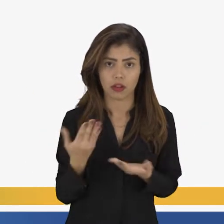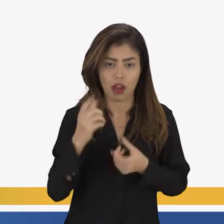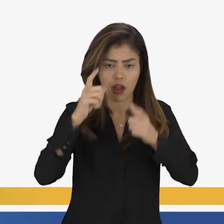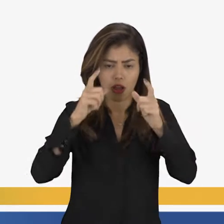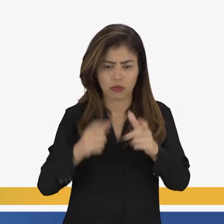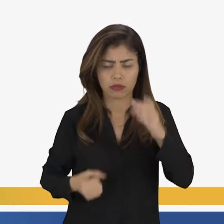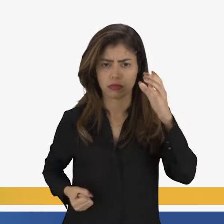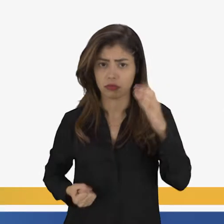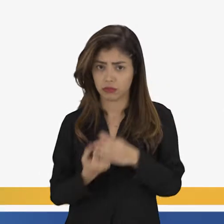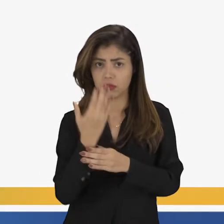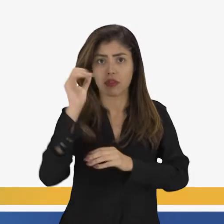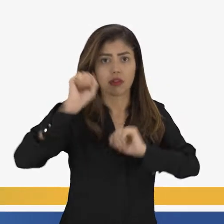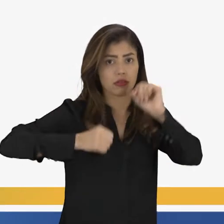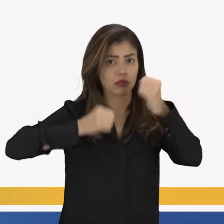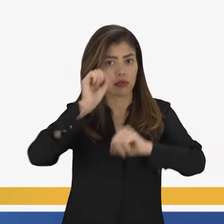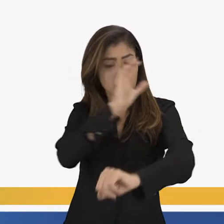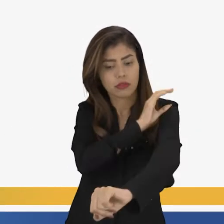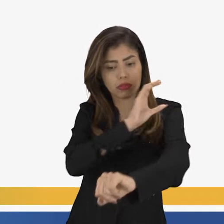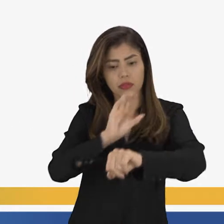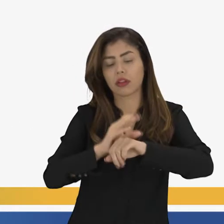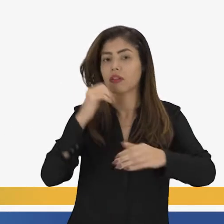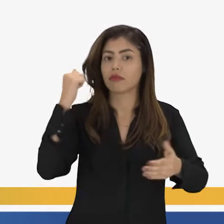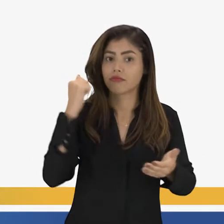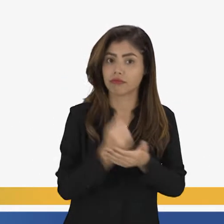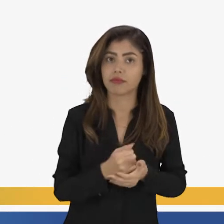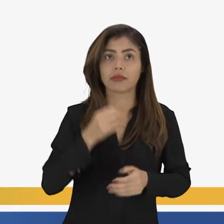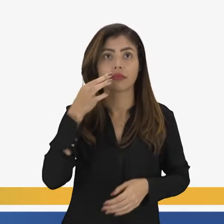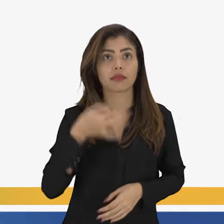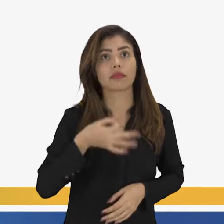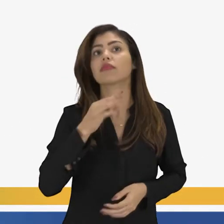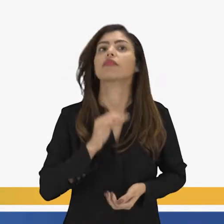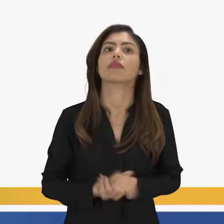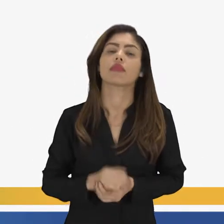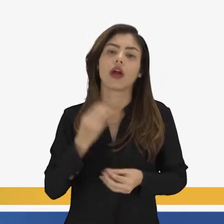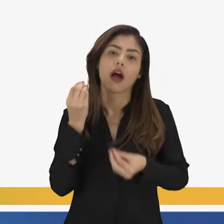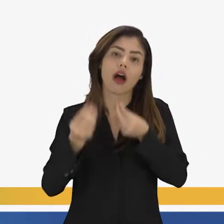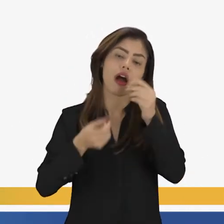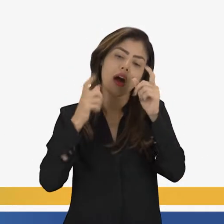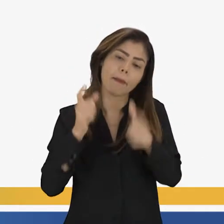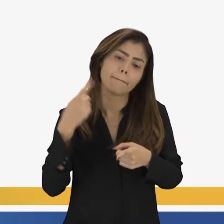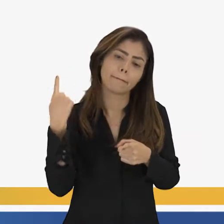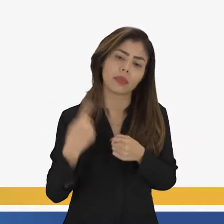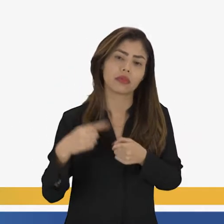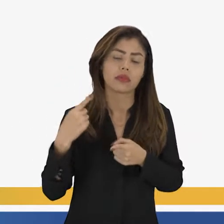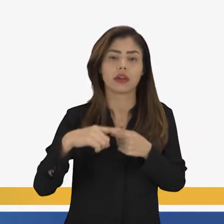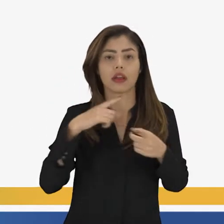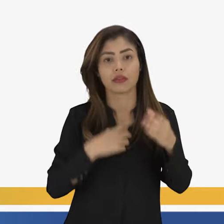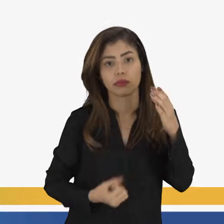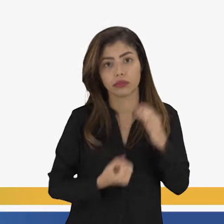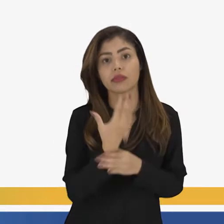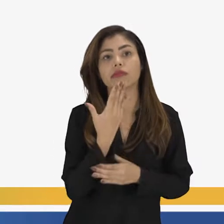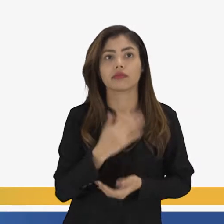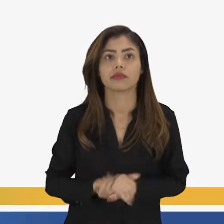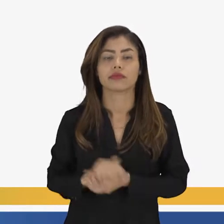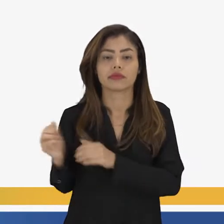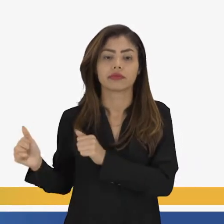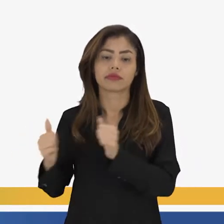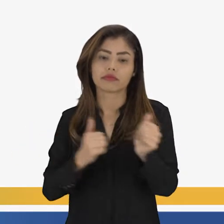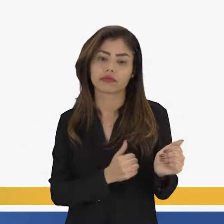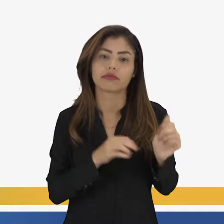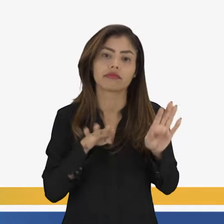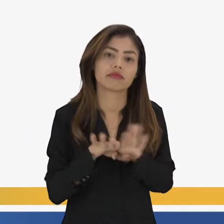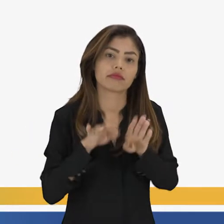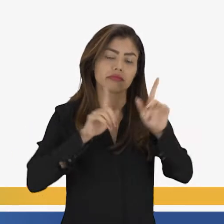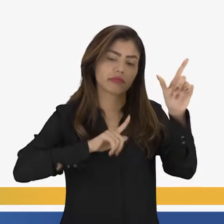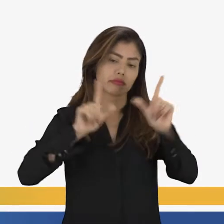onde surgiu a indústria cultural efetivamente. Onde ela surgiu e por que ela surgiu. Acompanha comigo aqui